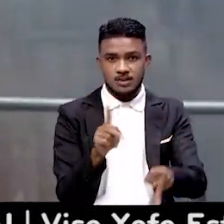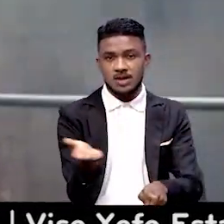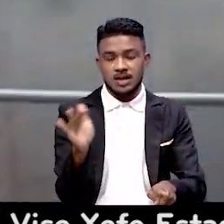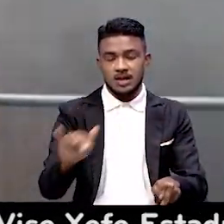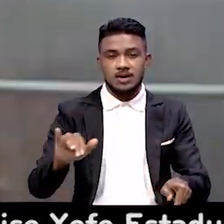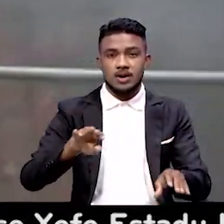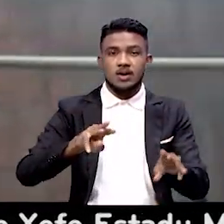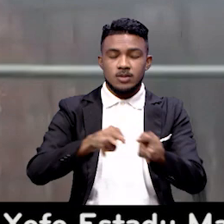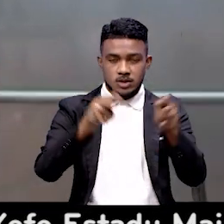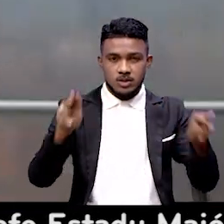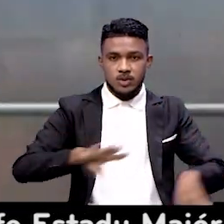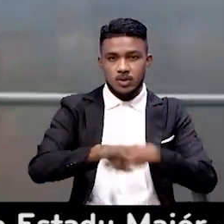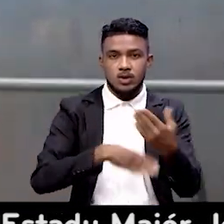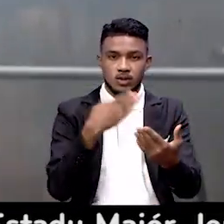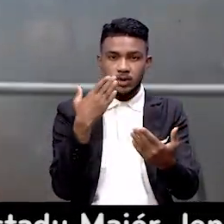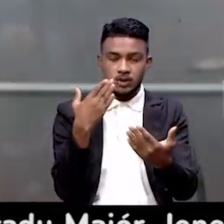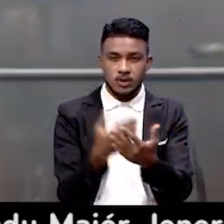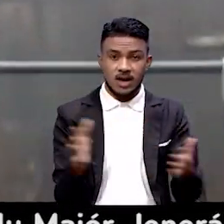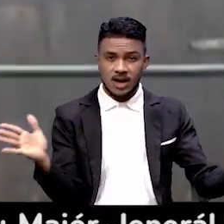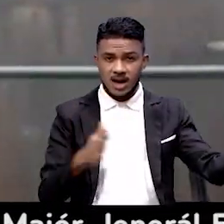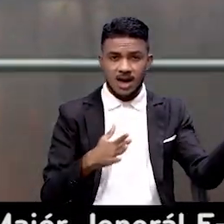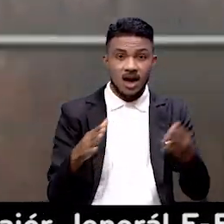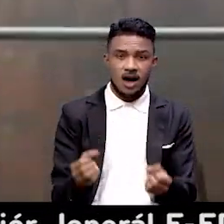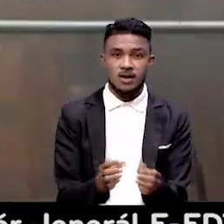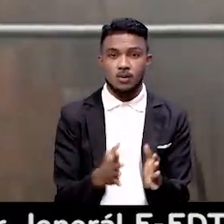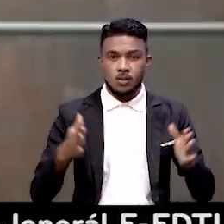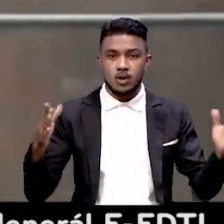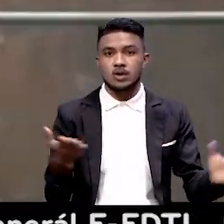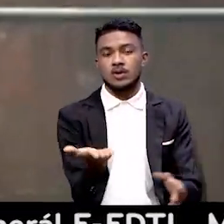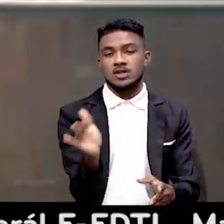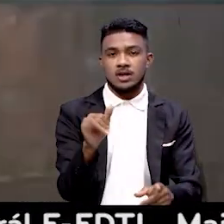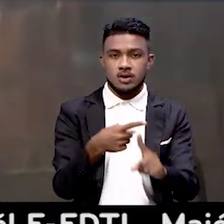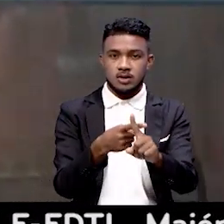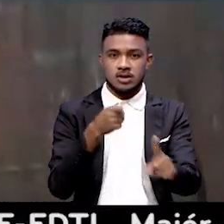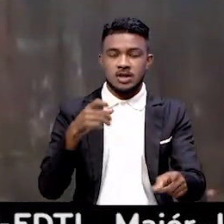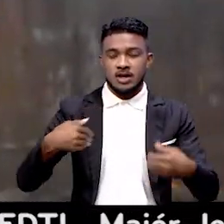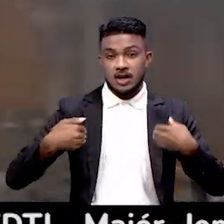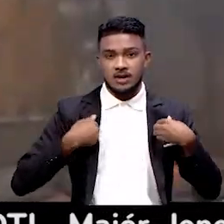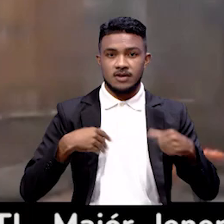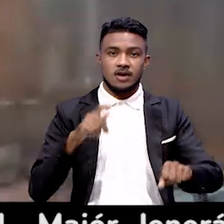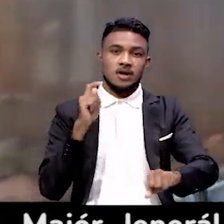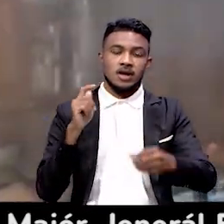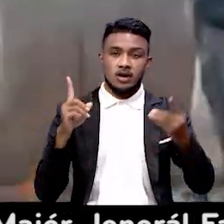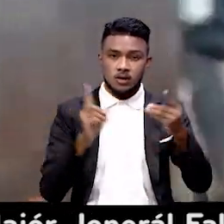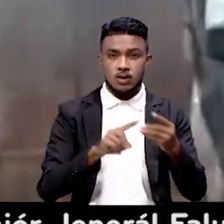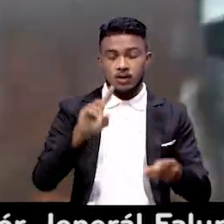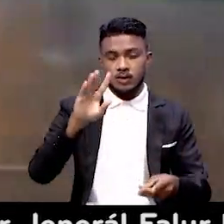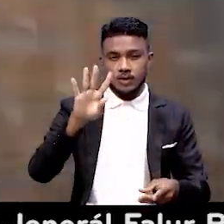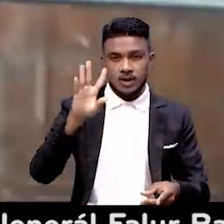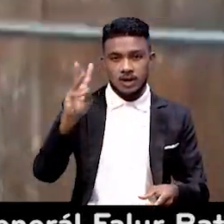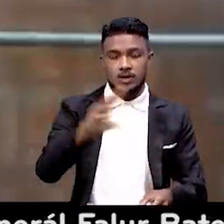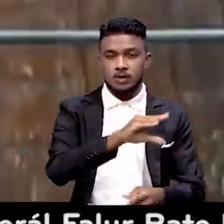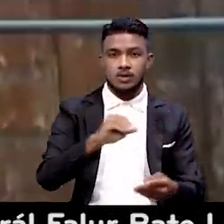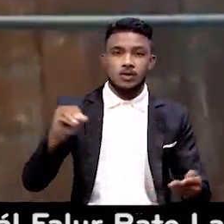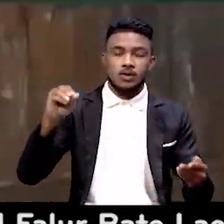larang, corna barazadas anem forte, ne be previsto se acontece entre lorong nen to lorong walu fulang agosto